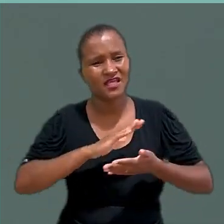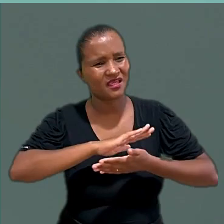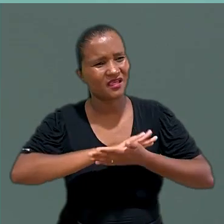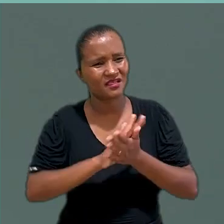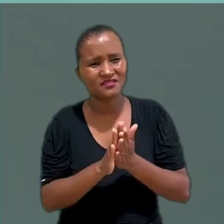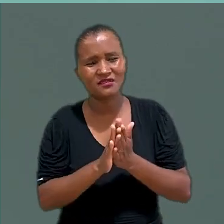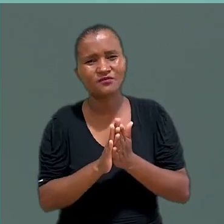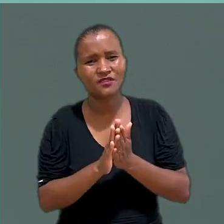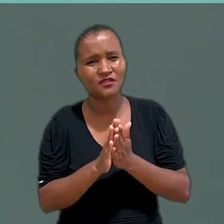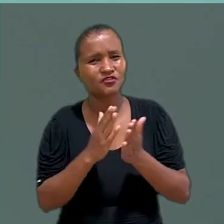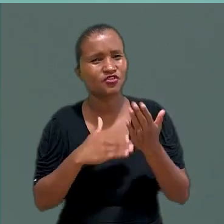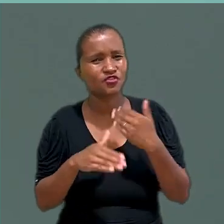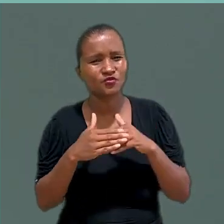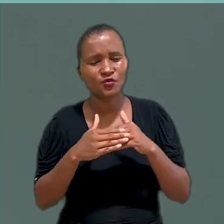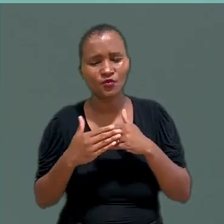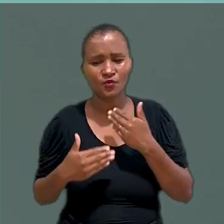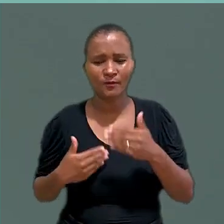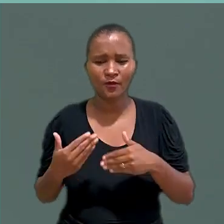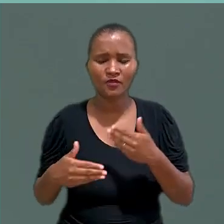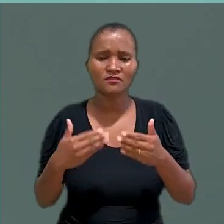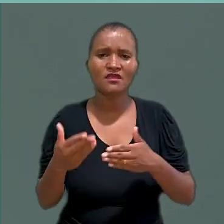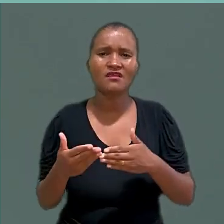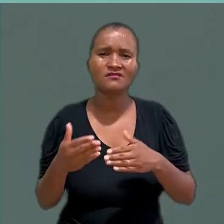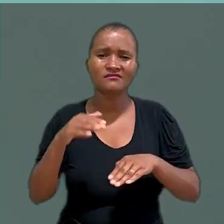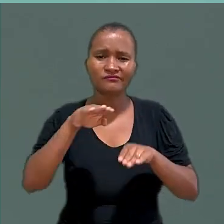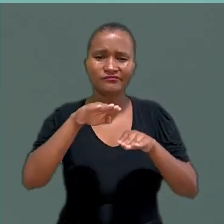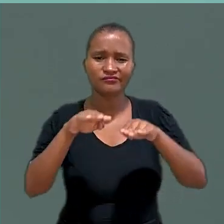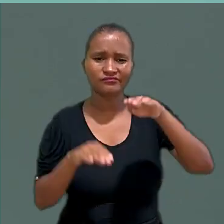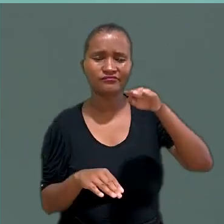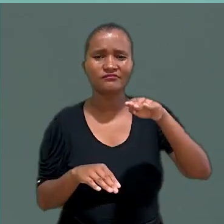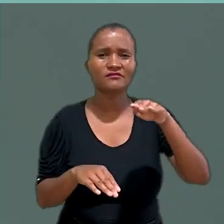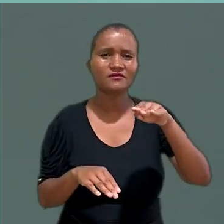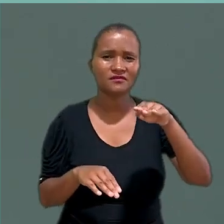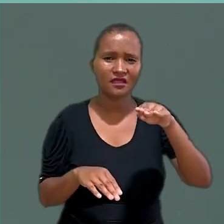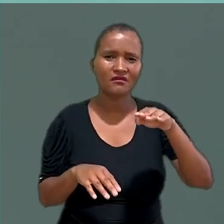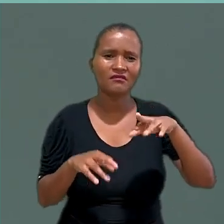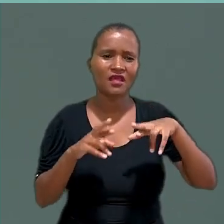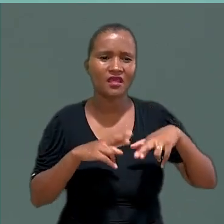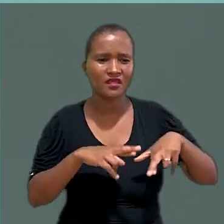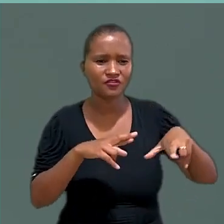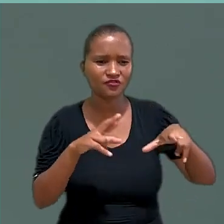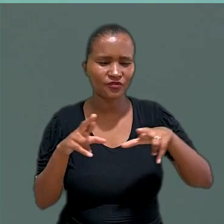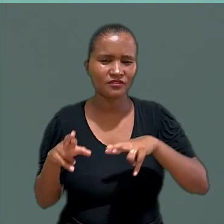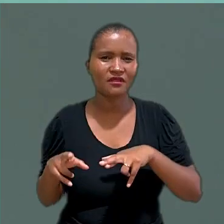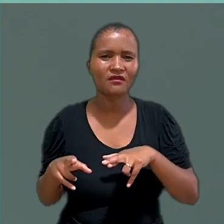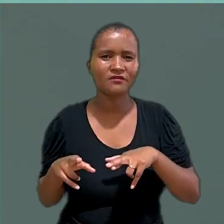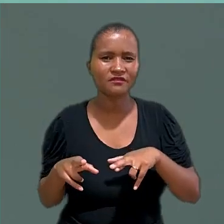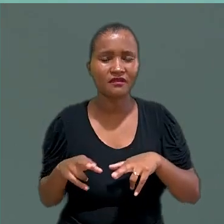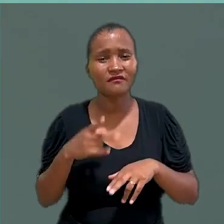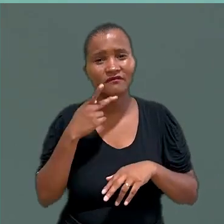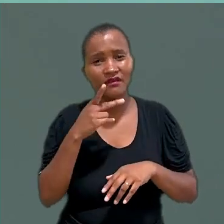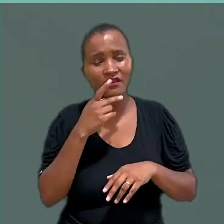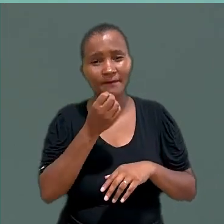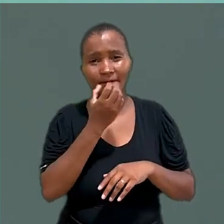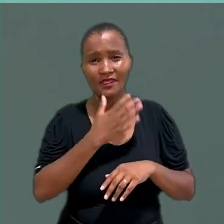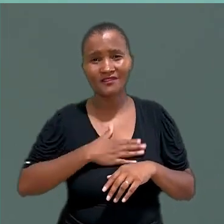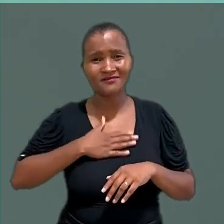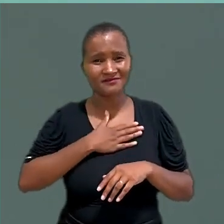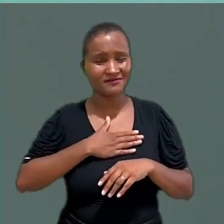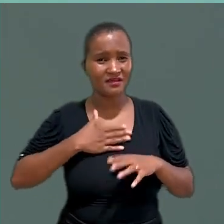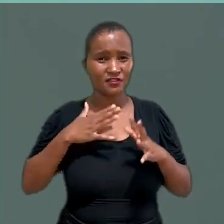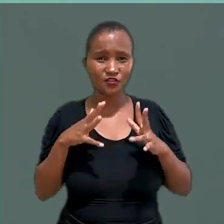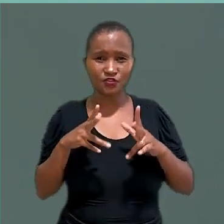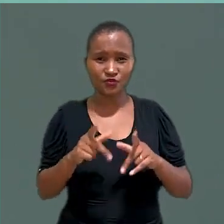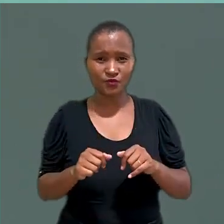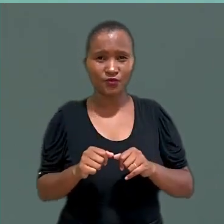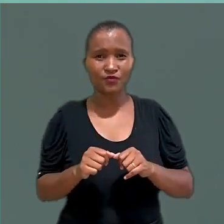portanto, erradicação de todo processo que envolve ou que leva à desigualdade regional. Fala no